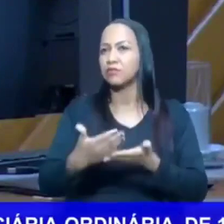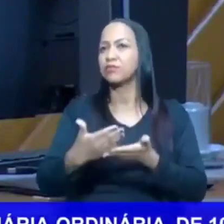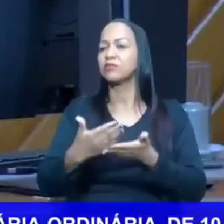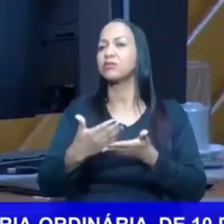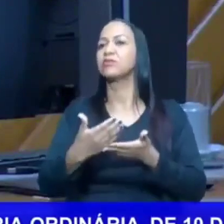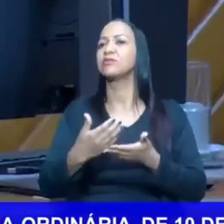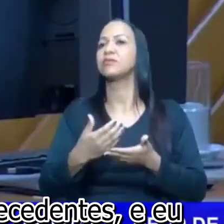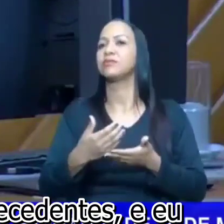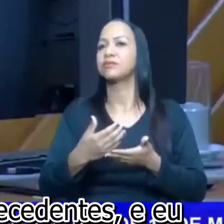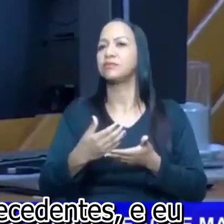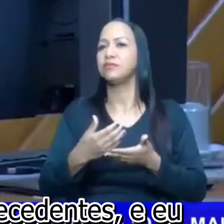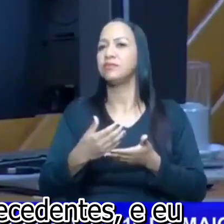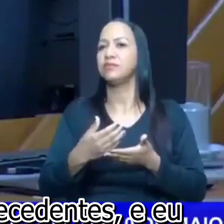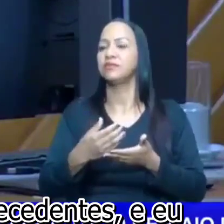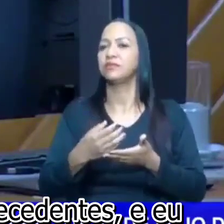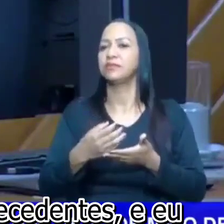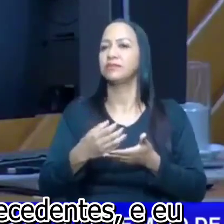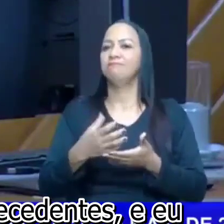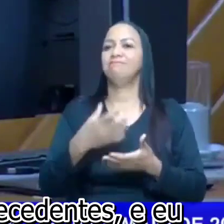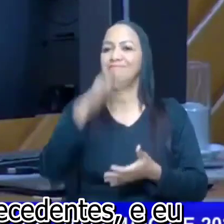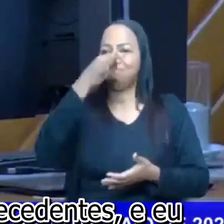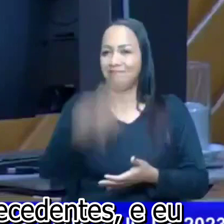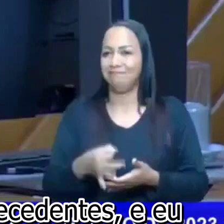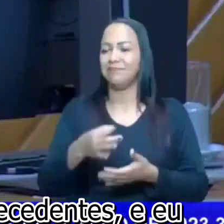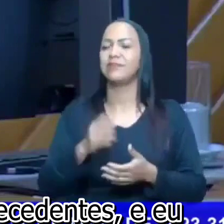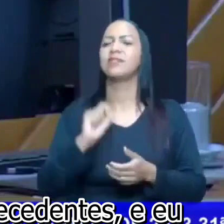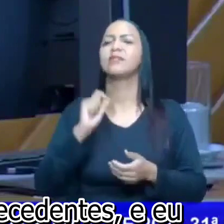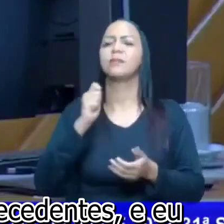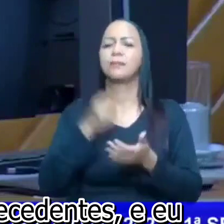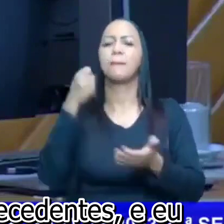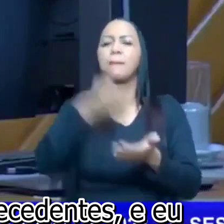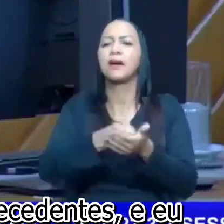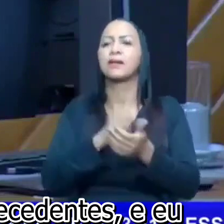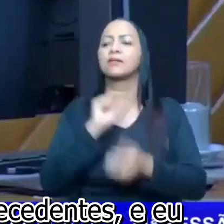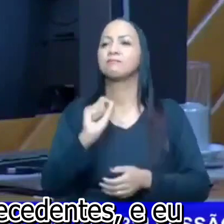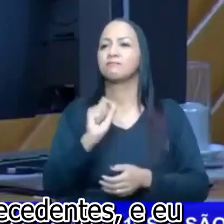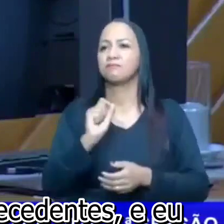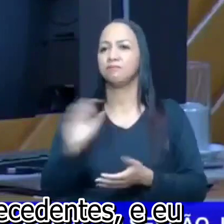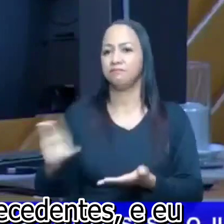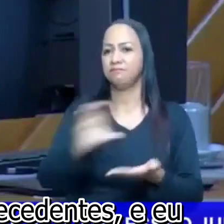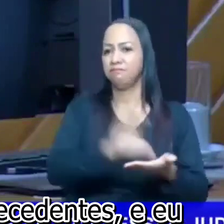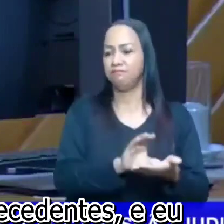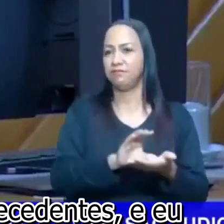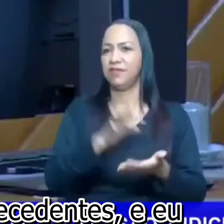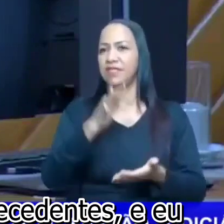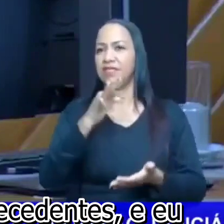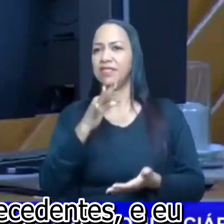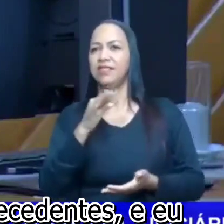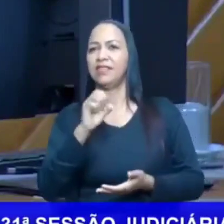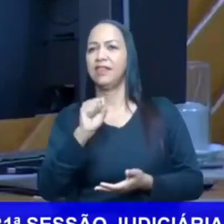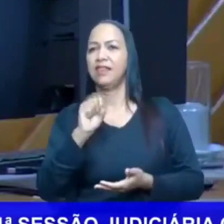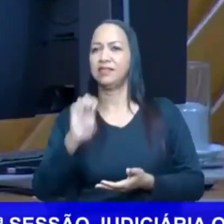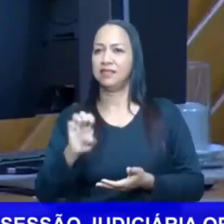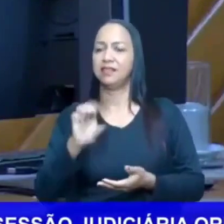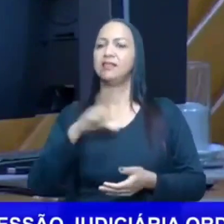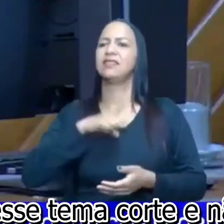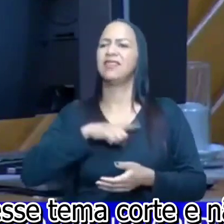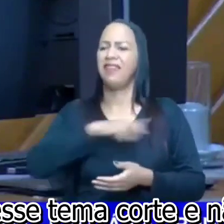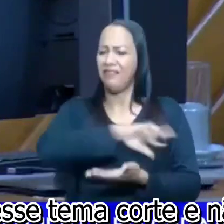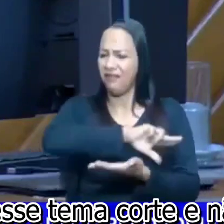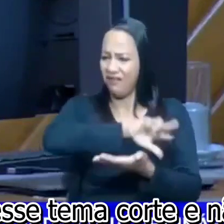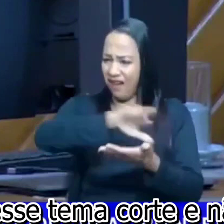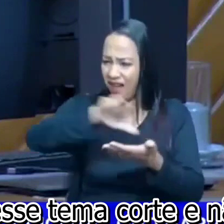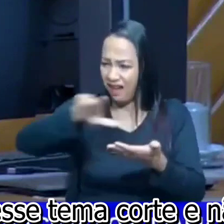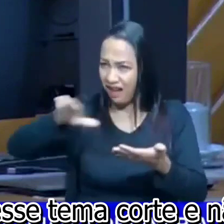constitucional da eficiência nesse gasto, e o TSE possui diversos precedentes, e